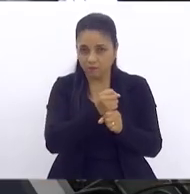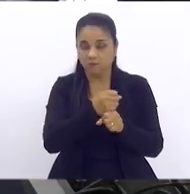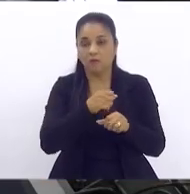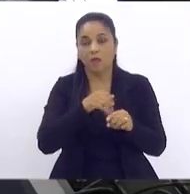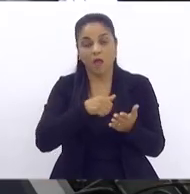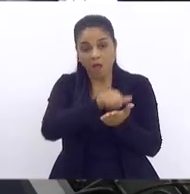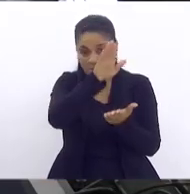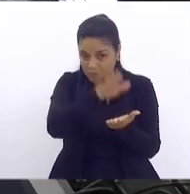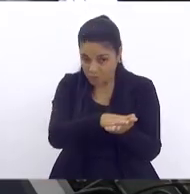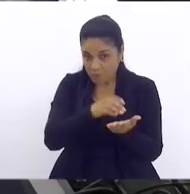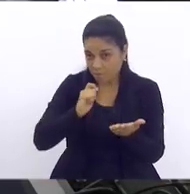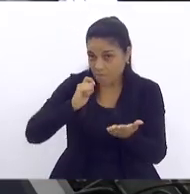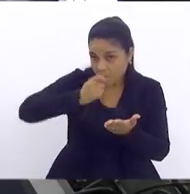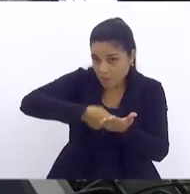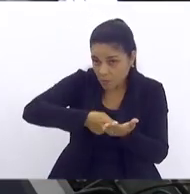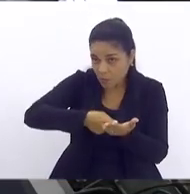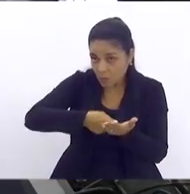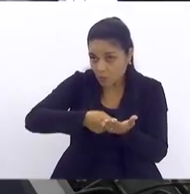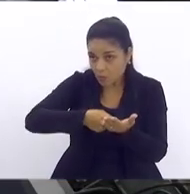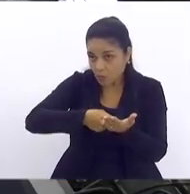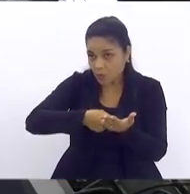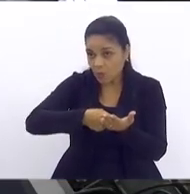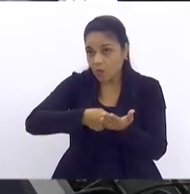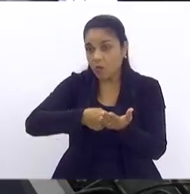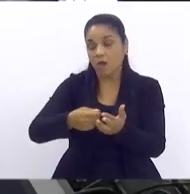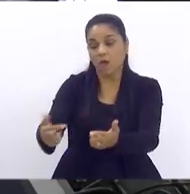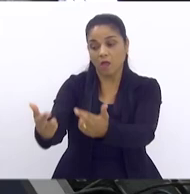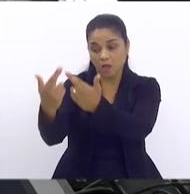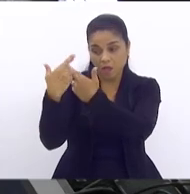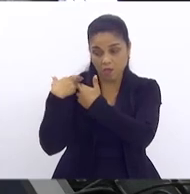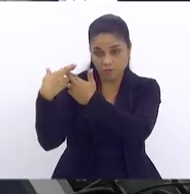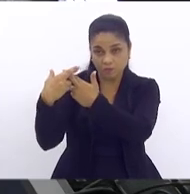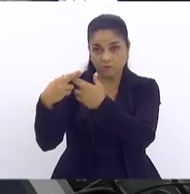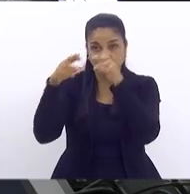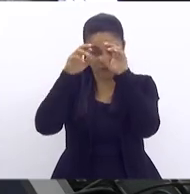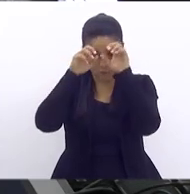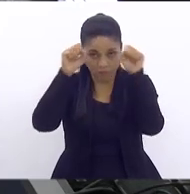foi paga, foi emitida, porque isso é de responsabilidade do Tribunal Marítimo.